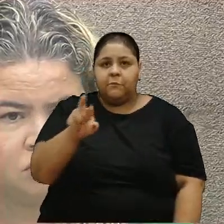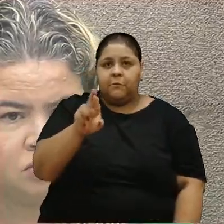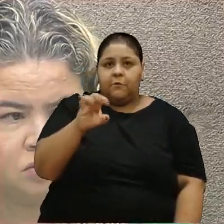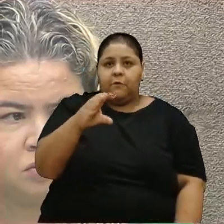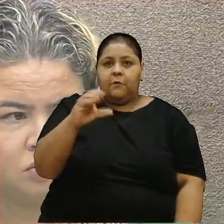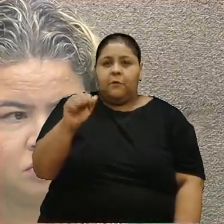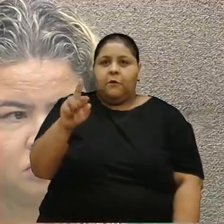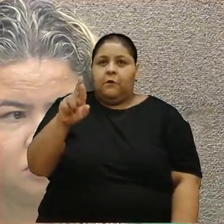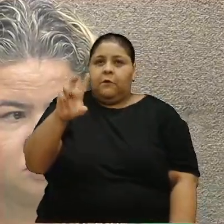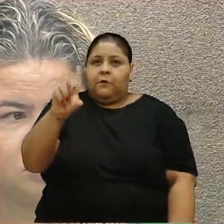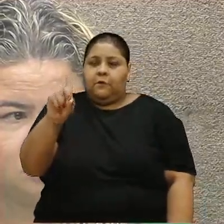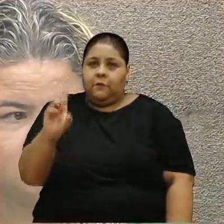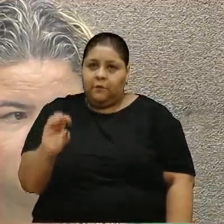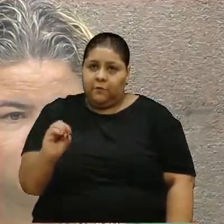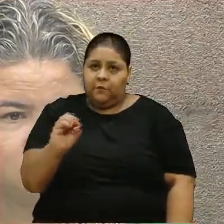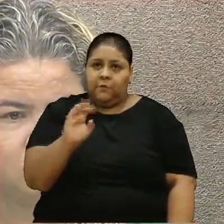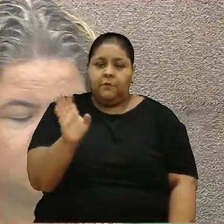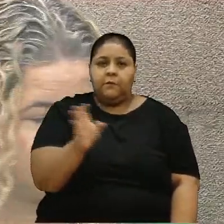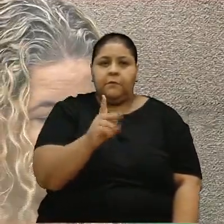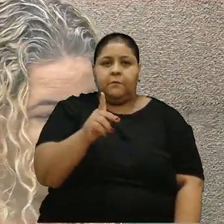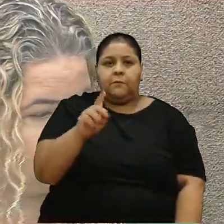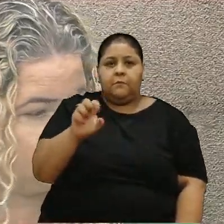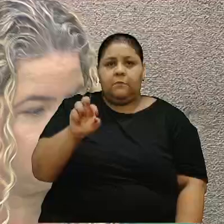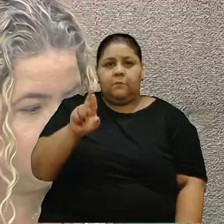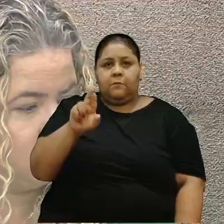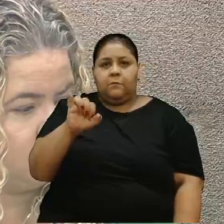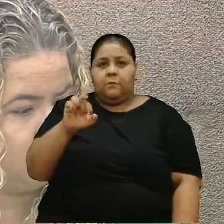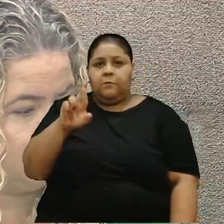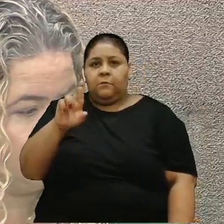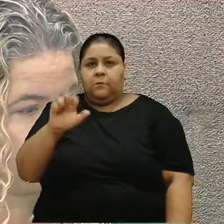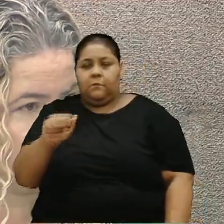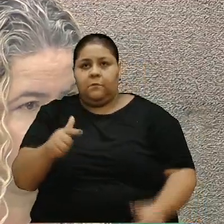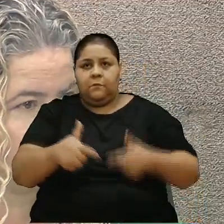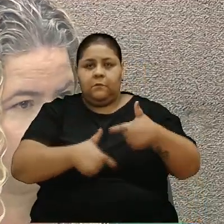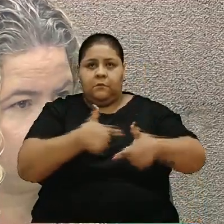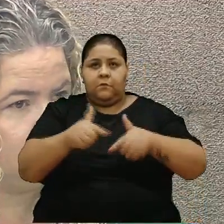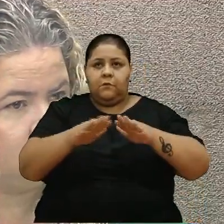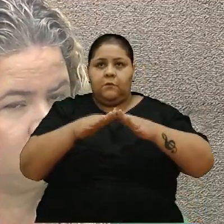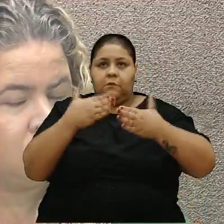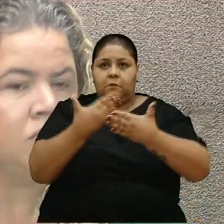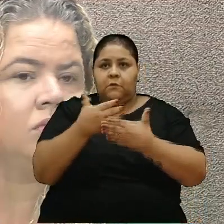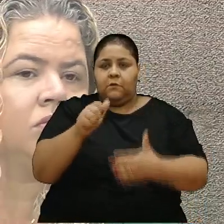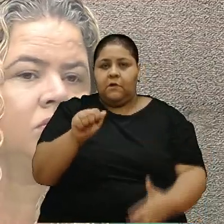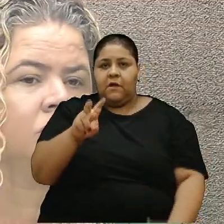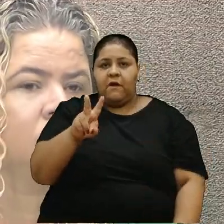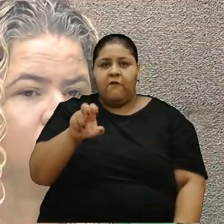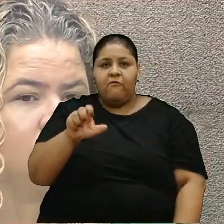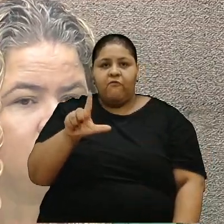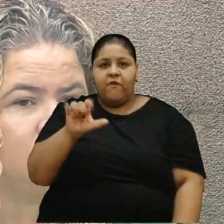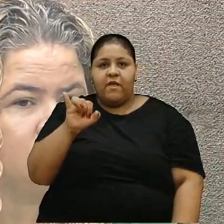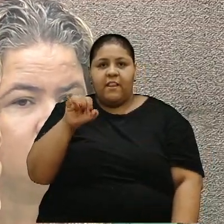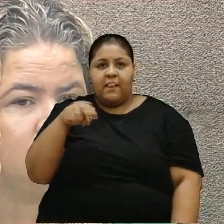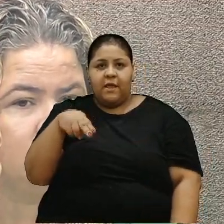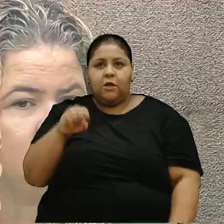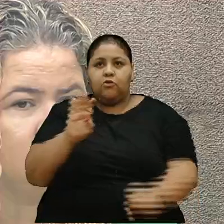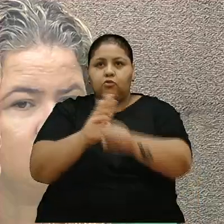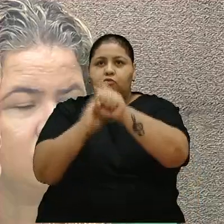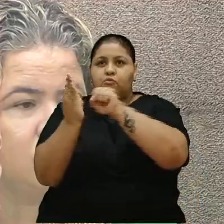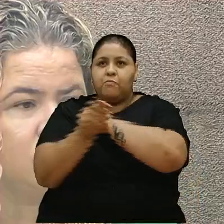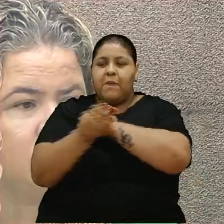Ricardo Rubens Pereira, que lecionava no Colégio Avelino Boff, em Fazenda Souza, que nos